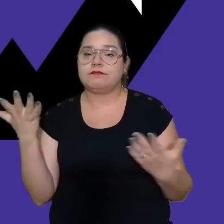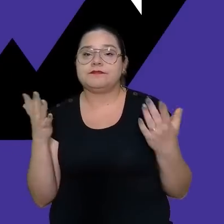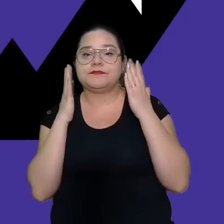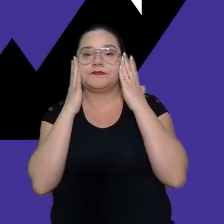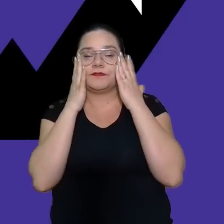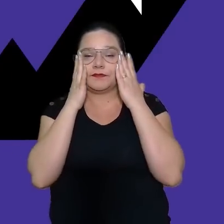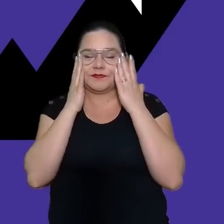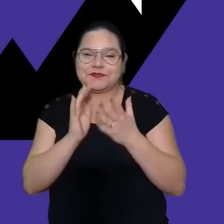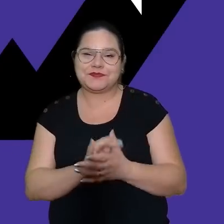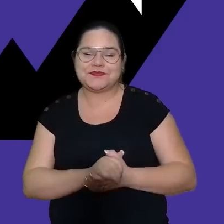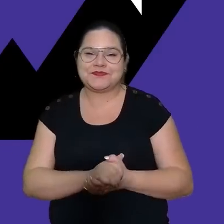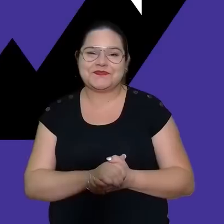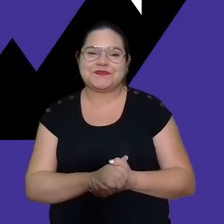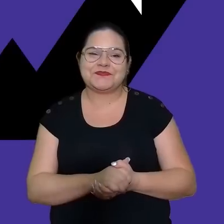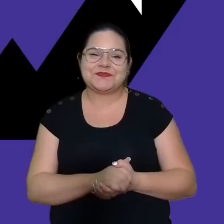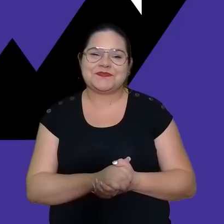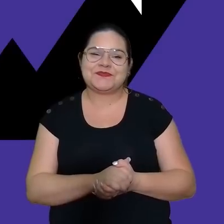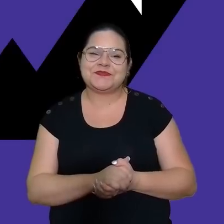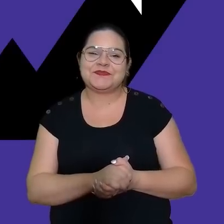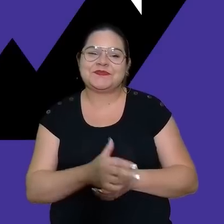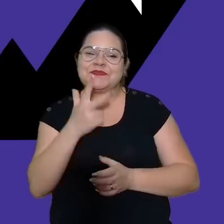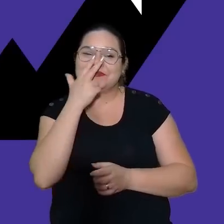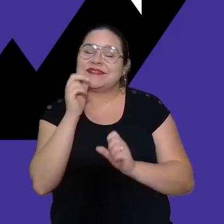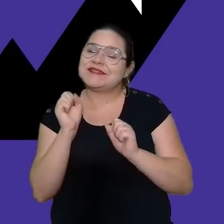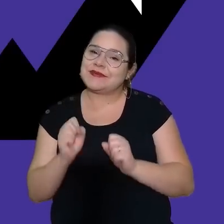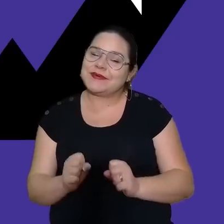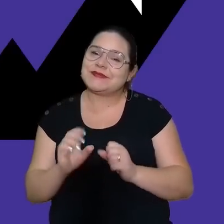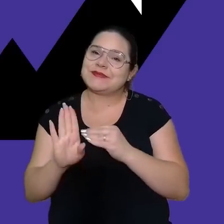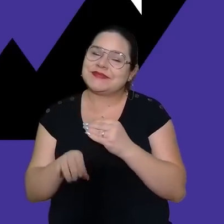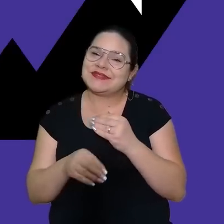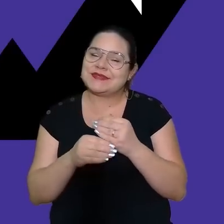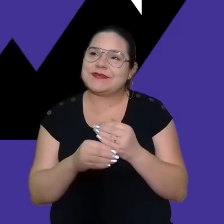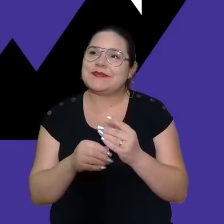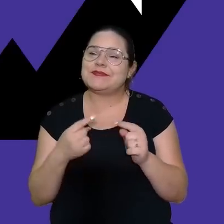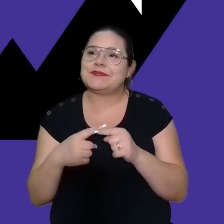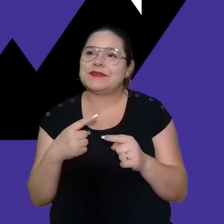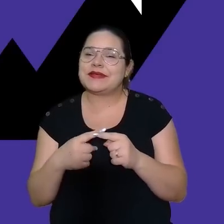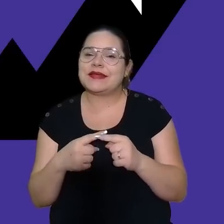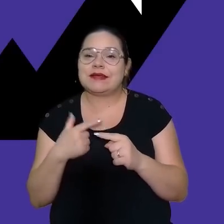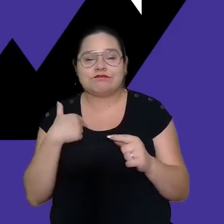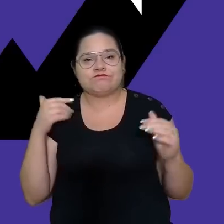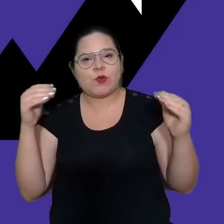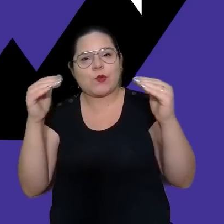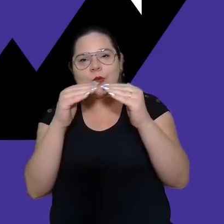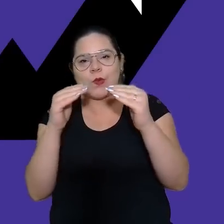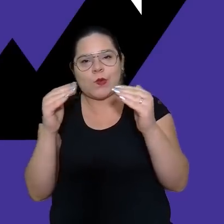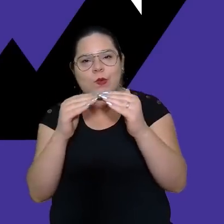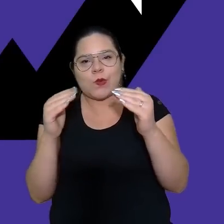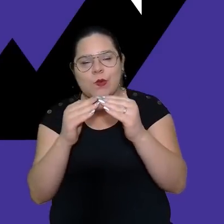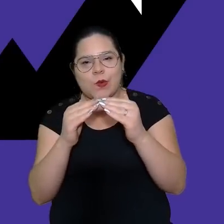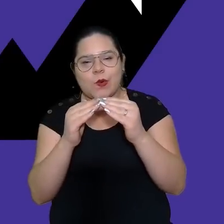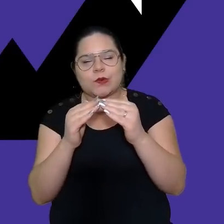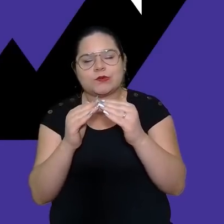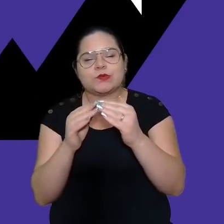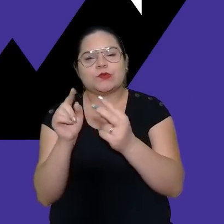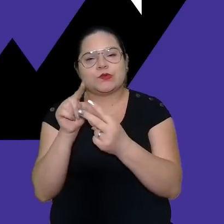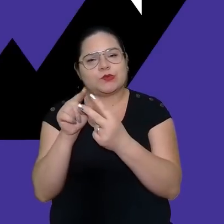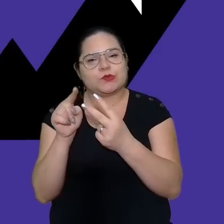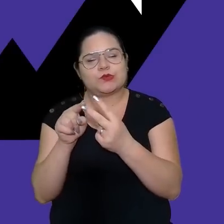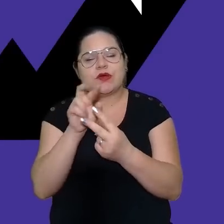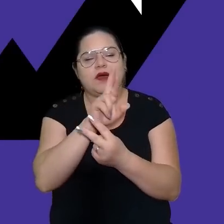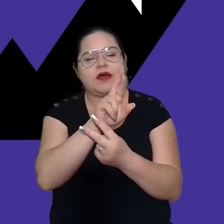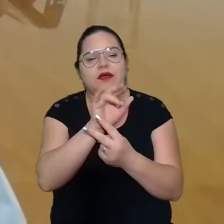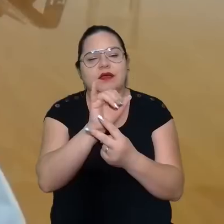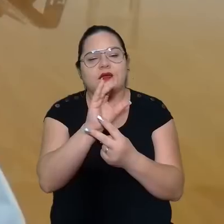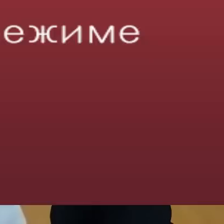Acho que posso contribuir. Eu realmente concordo plenamente com o que o Ricardo e que o Marcos já disse.